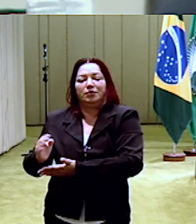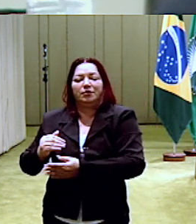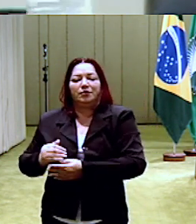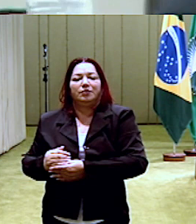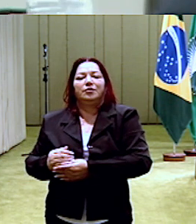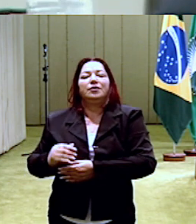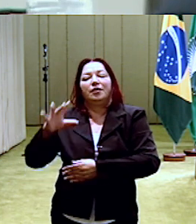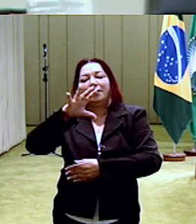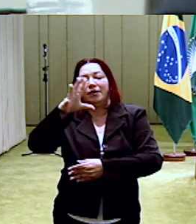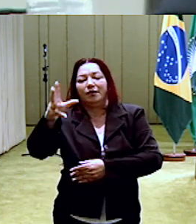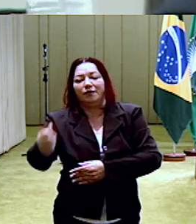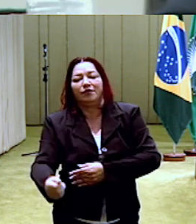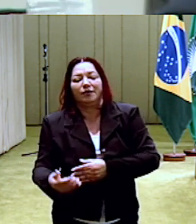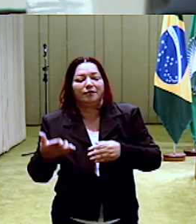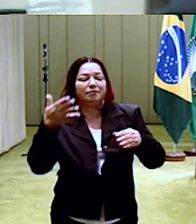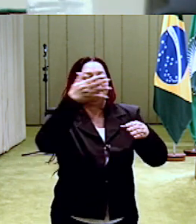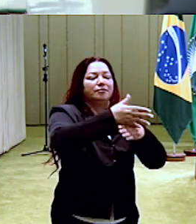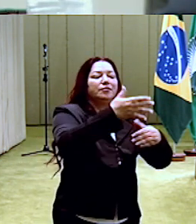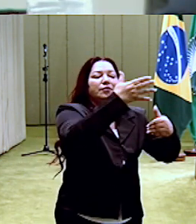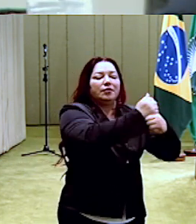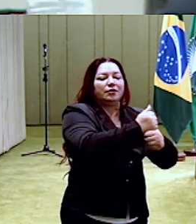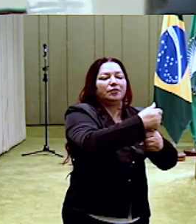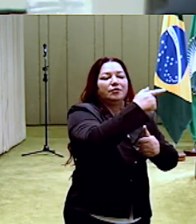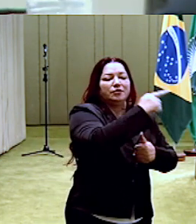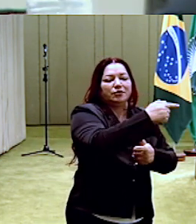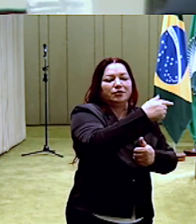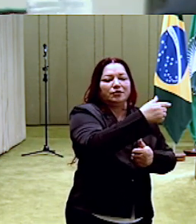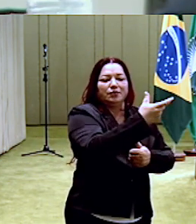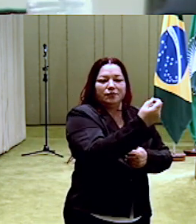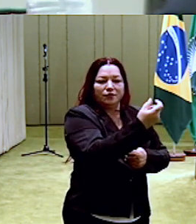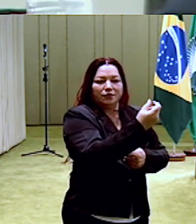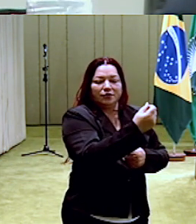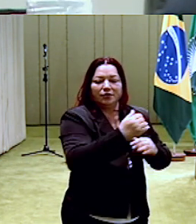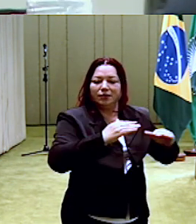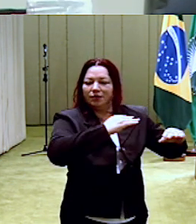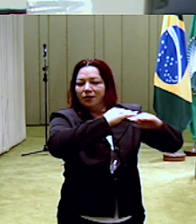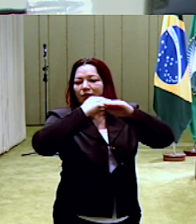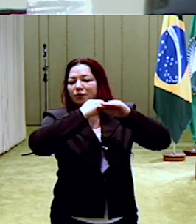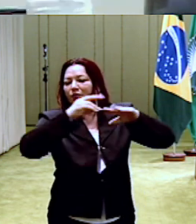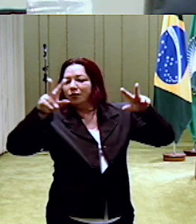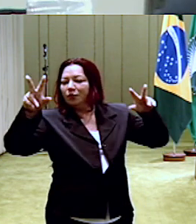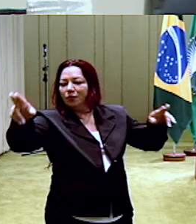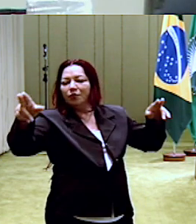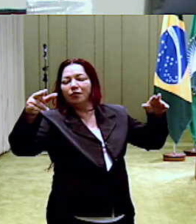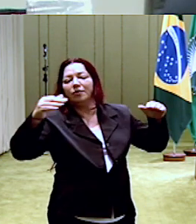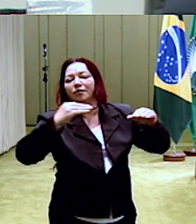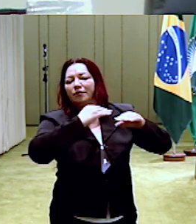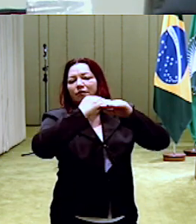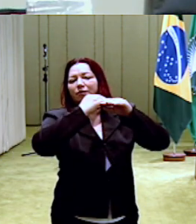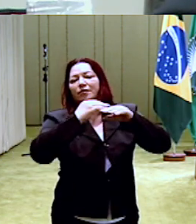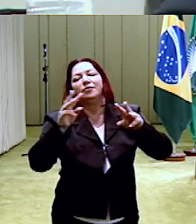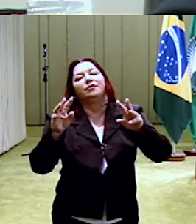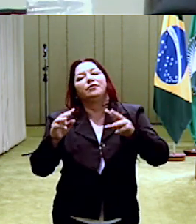União Africana por uma vaga no G20 em condições semelhantes às que já são usufruídas pela